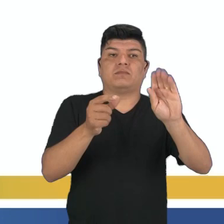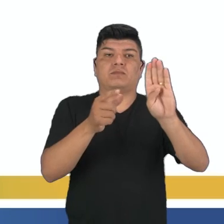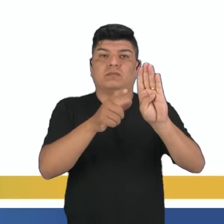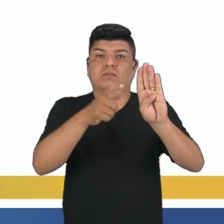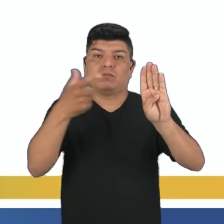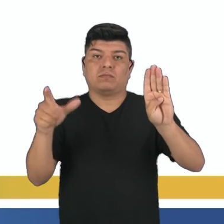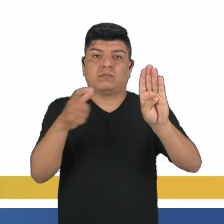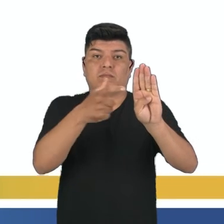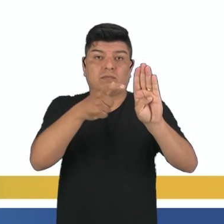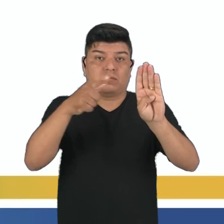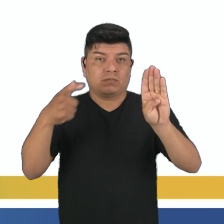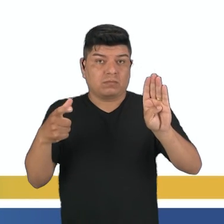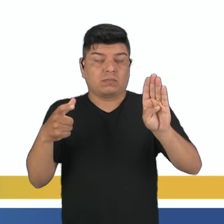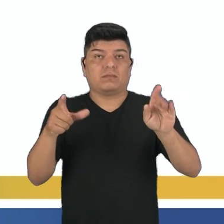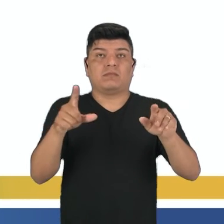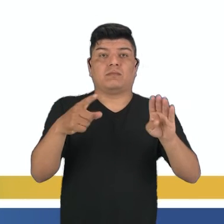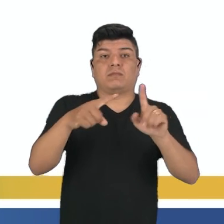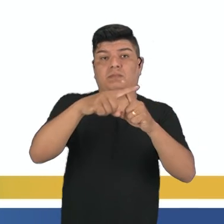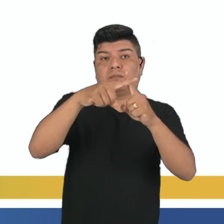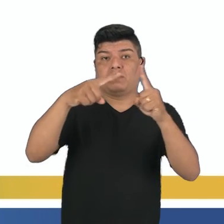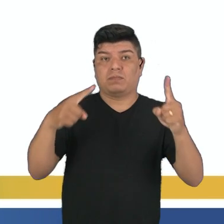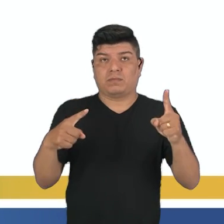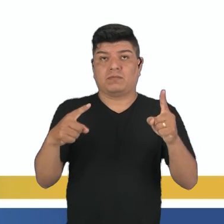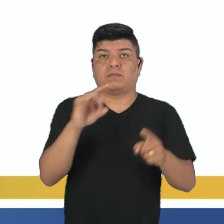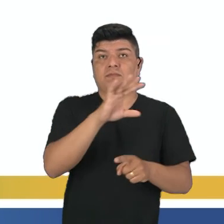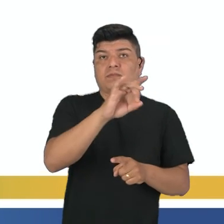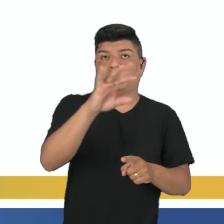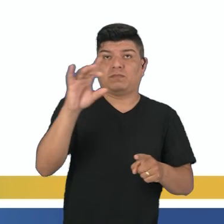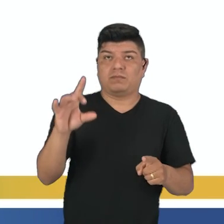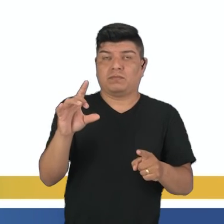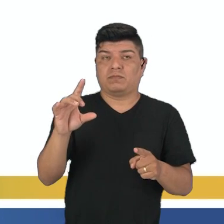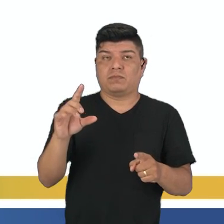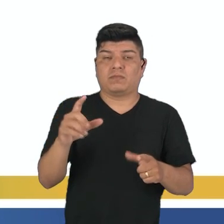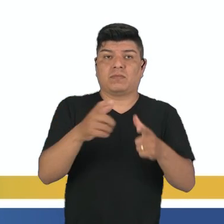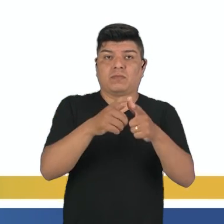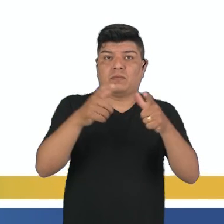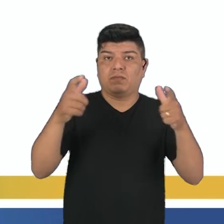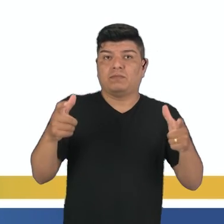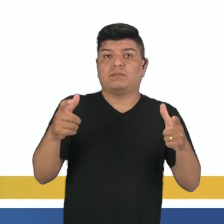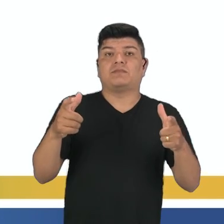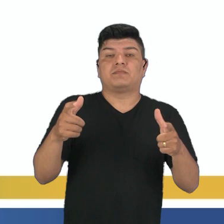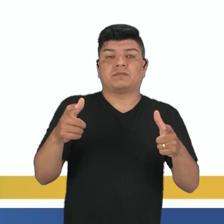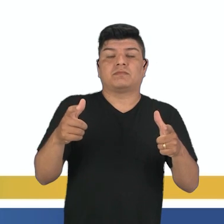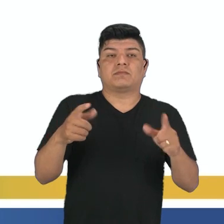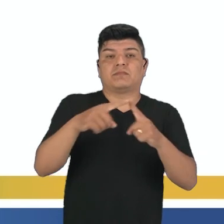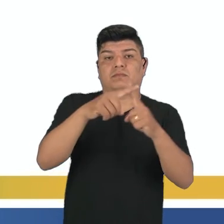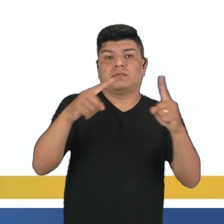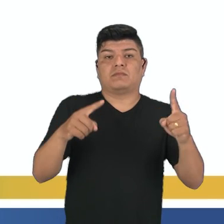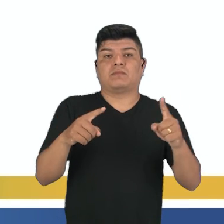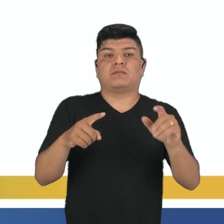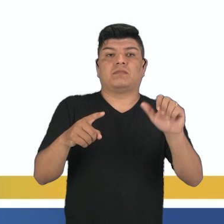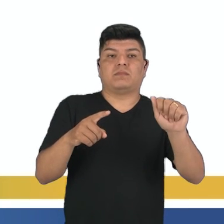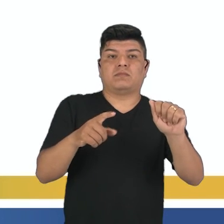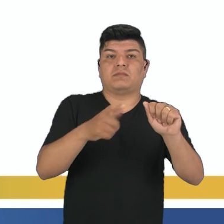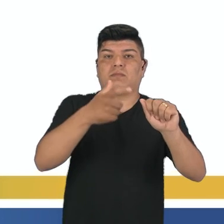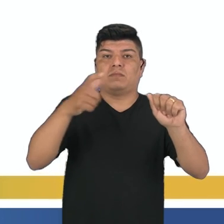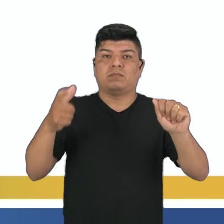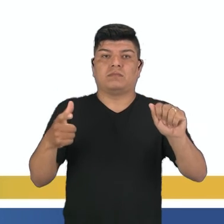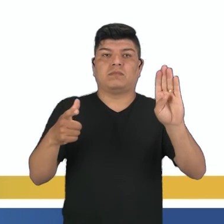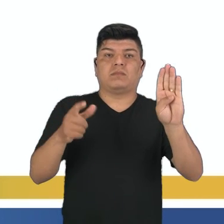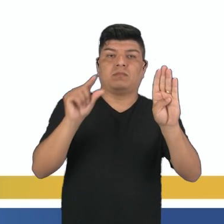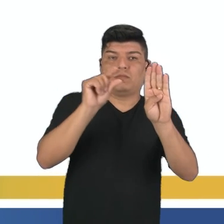Bzão, Bzão. Ocorre metade dos indivíduos serão Azão, Bzão e metade dos indivíduos serão Azão,